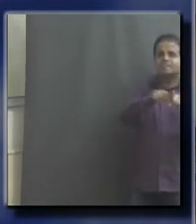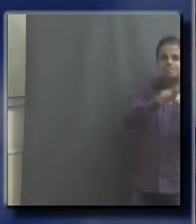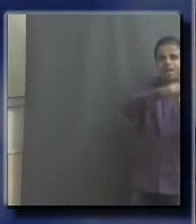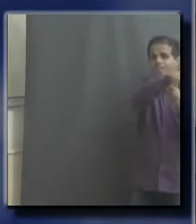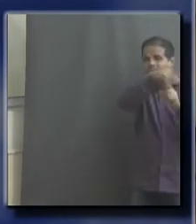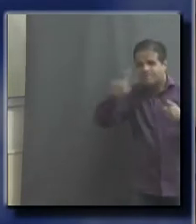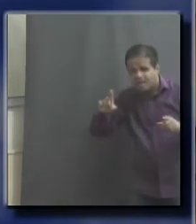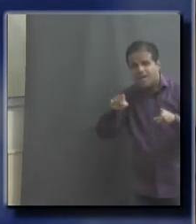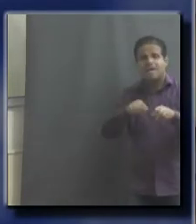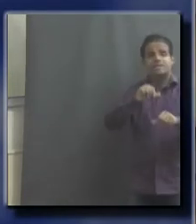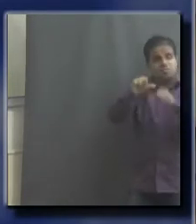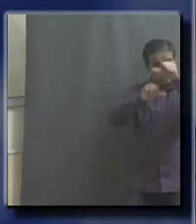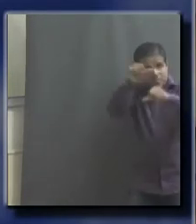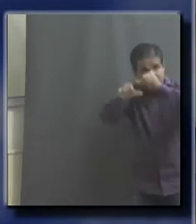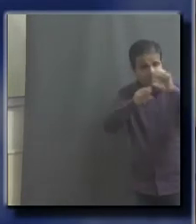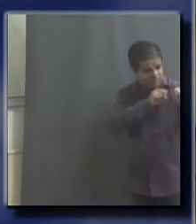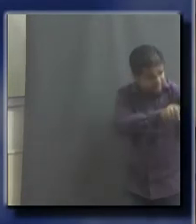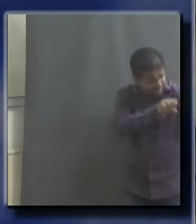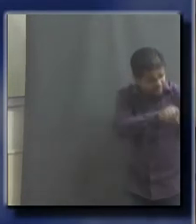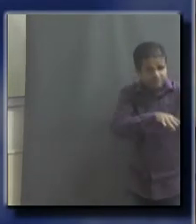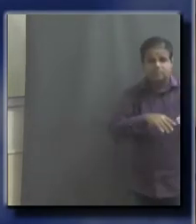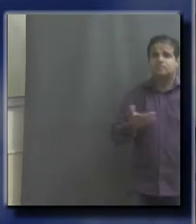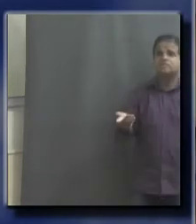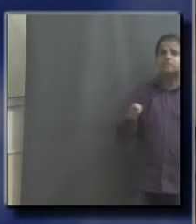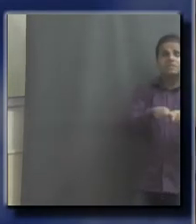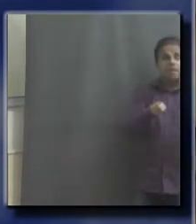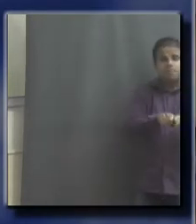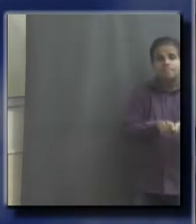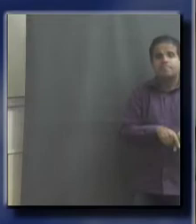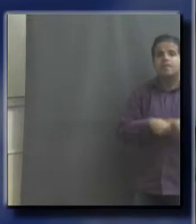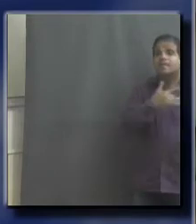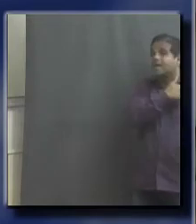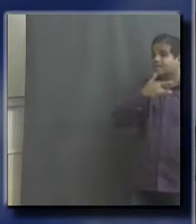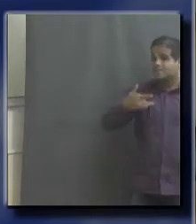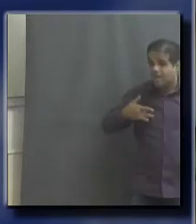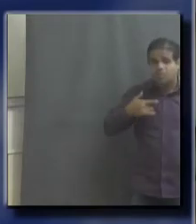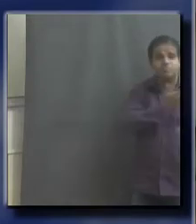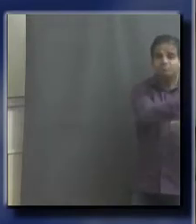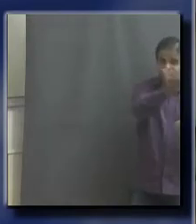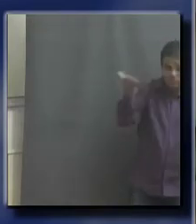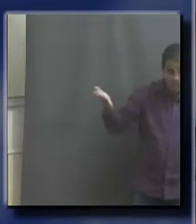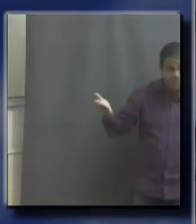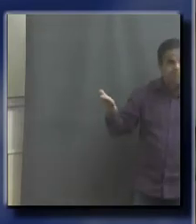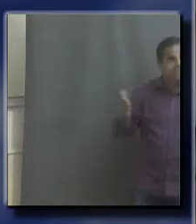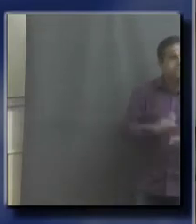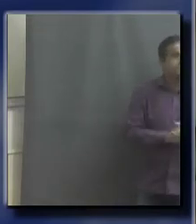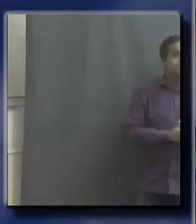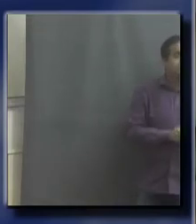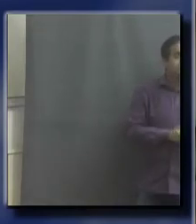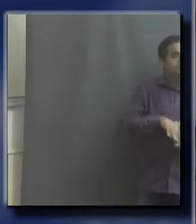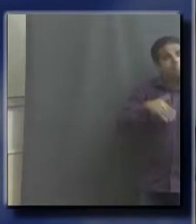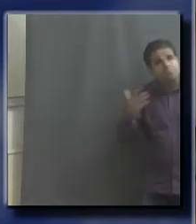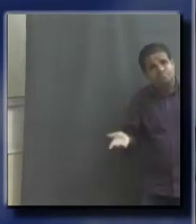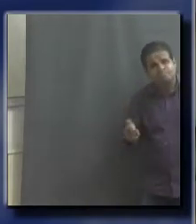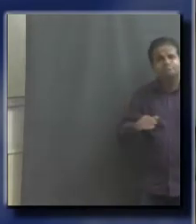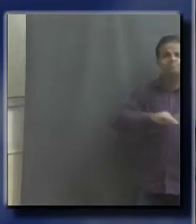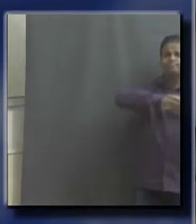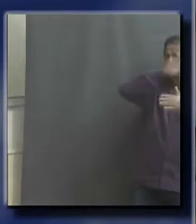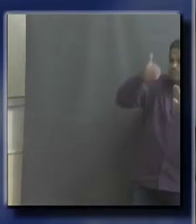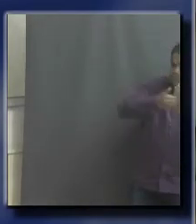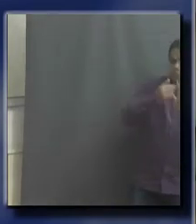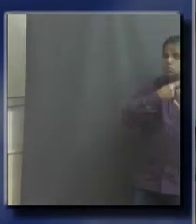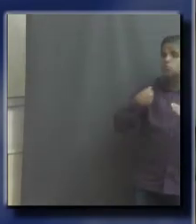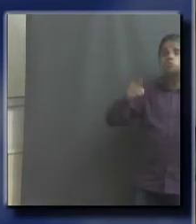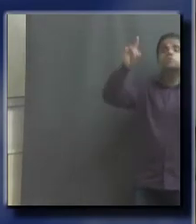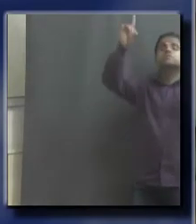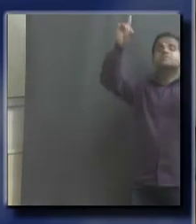reformas educacionais, no desmonte da saúde pública. Então, todos os nossos